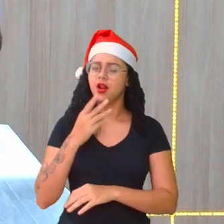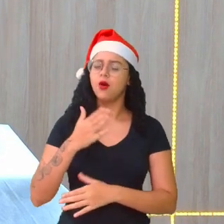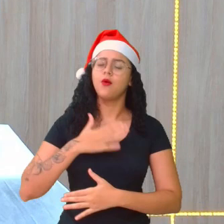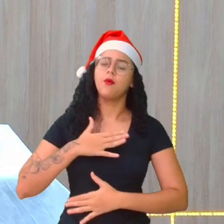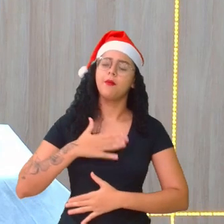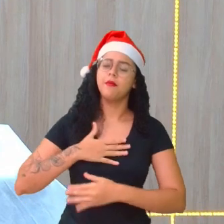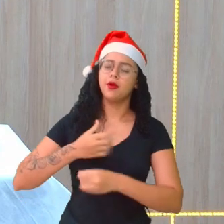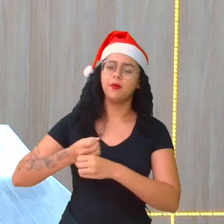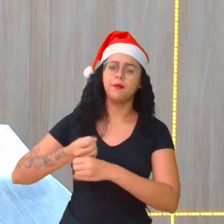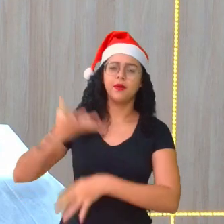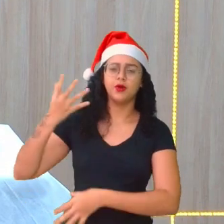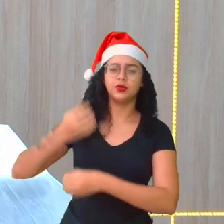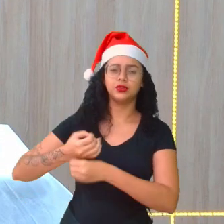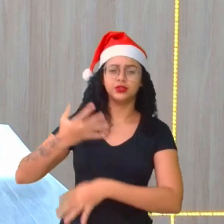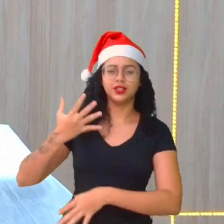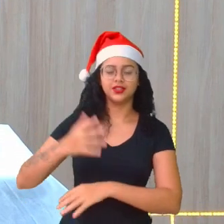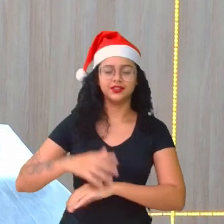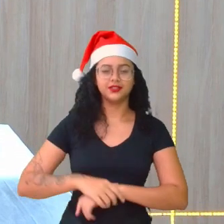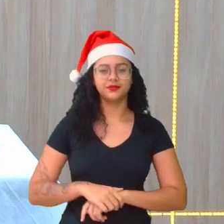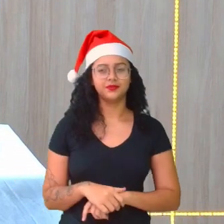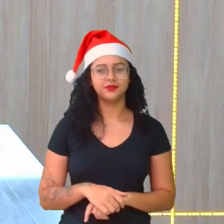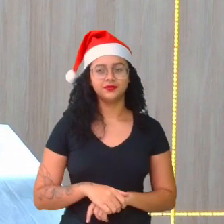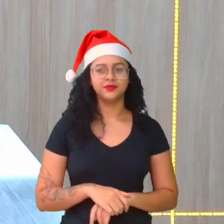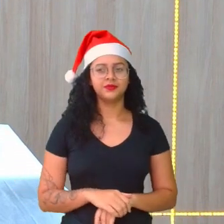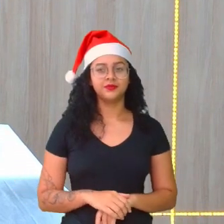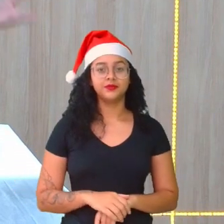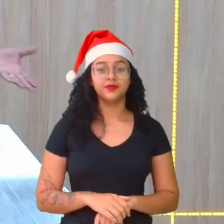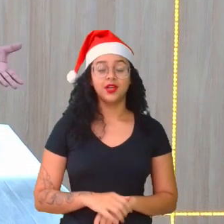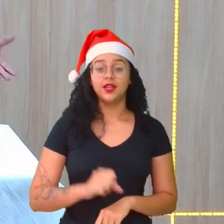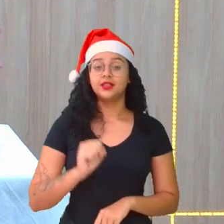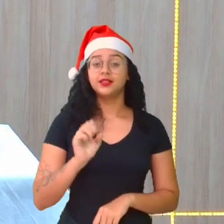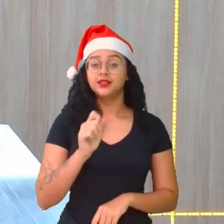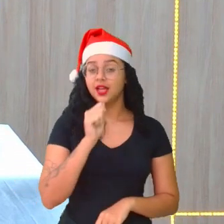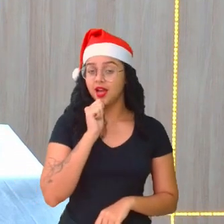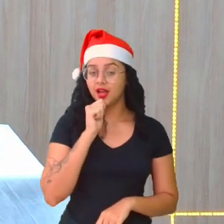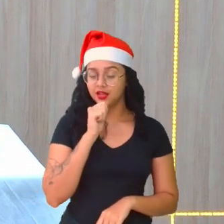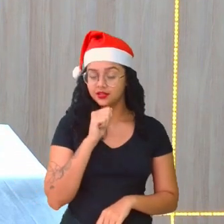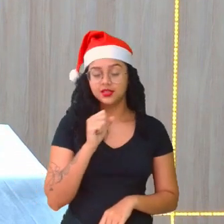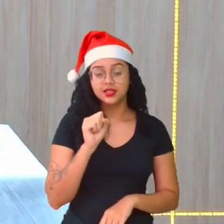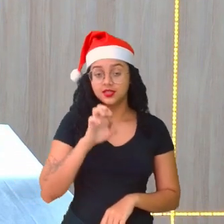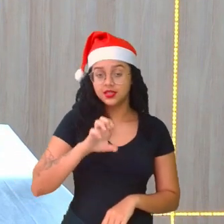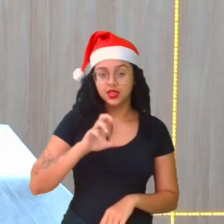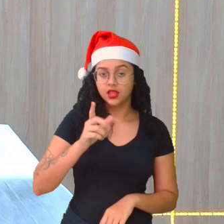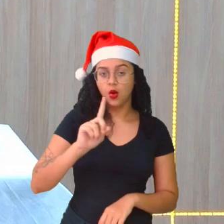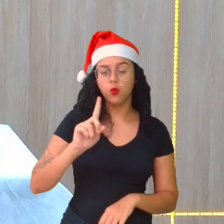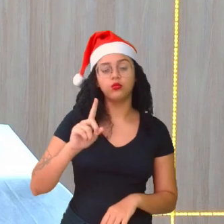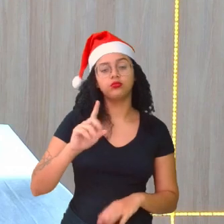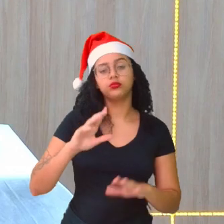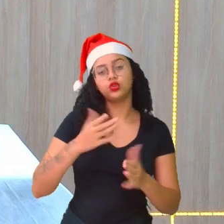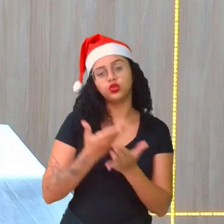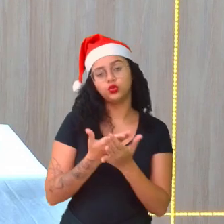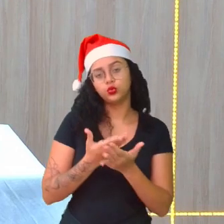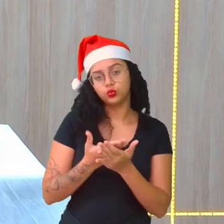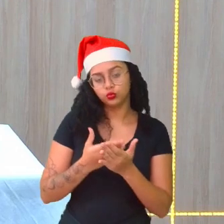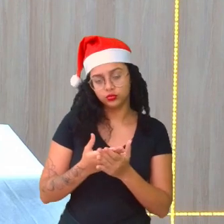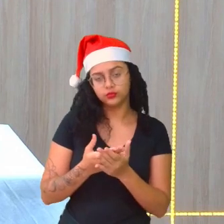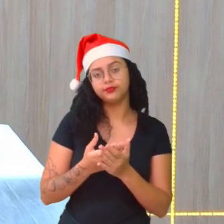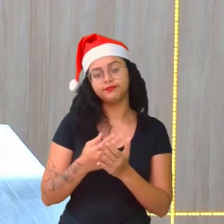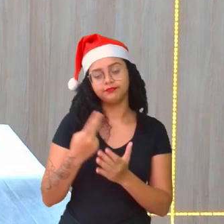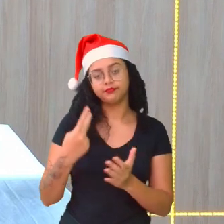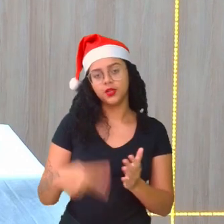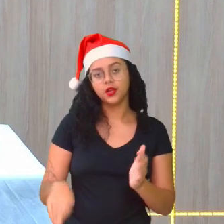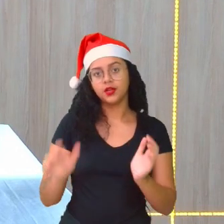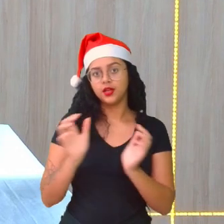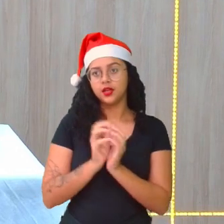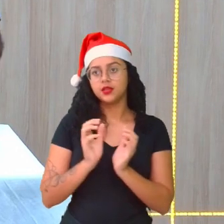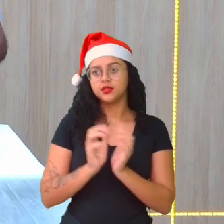massa. Vai ser show de bola ter você aqui conosco. Mas se você não é da rede municipal do Recife, você pode assistir essa aula via YouTube.